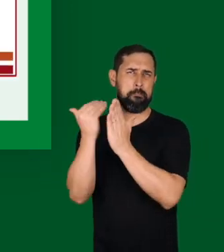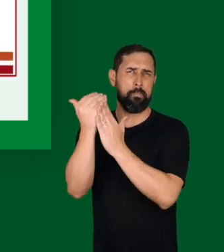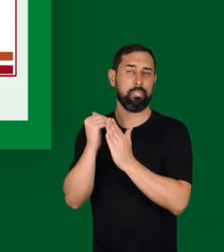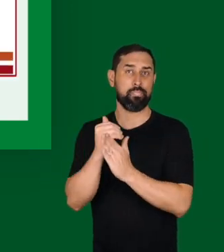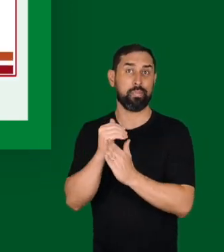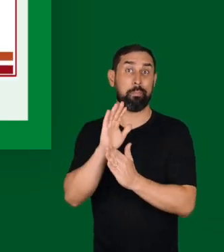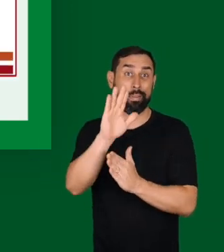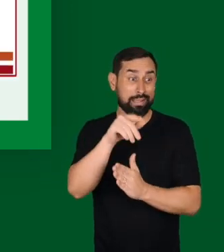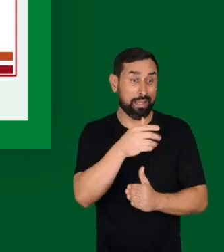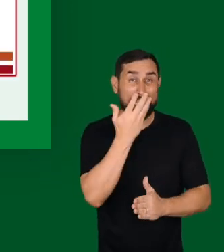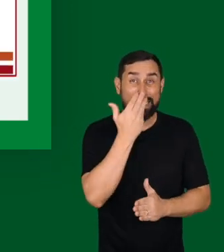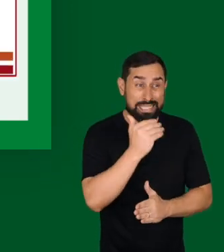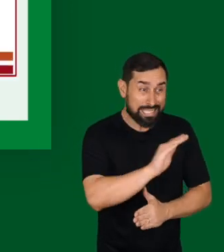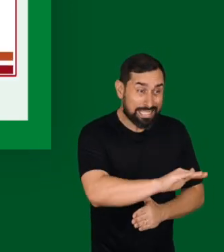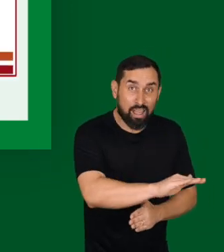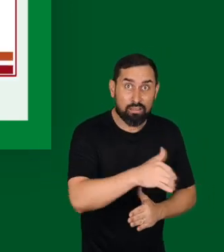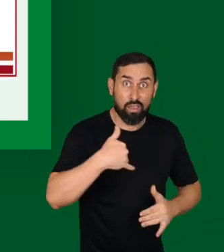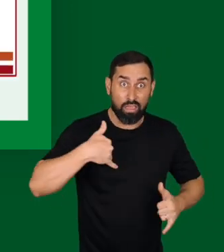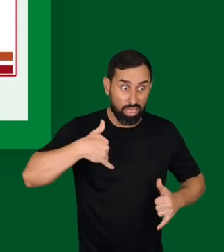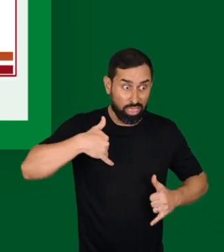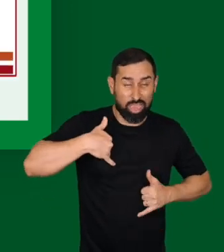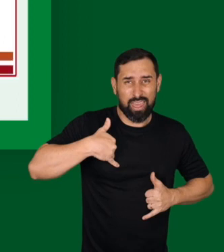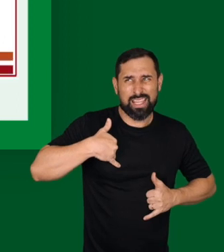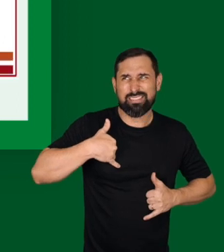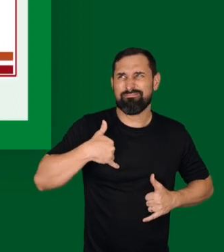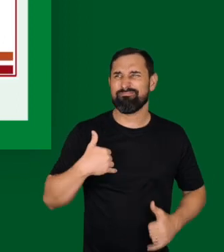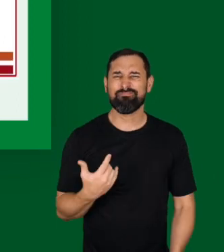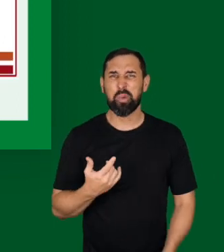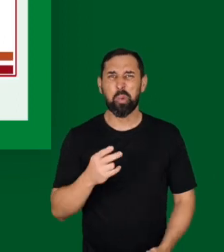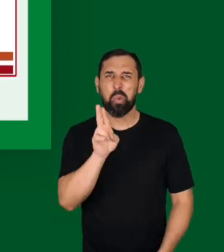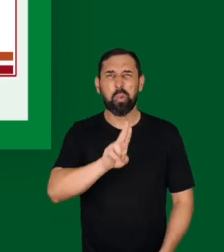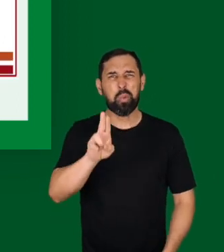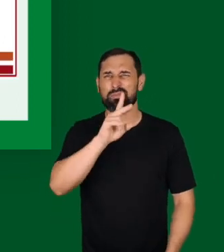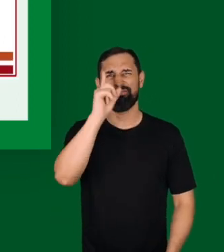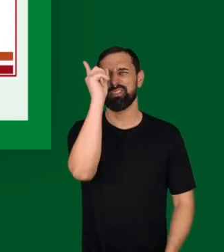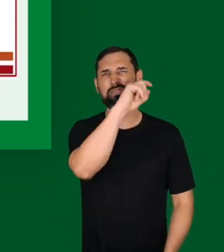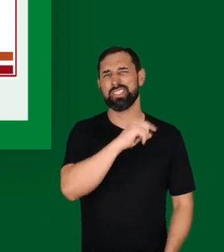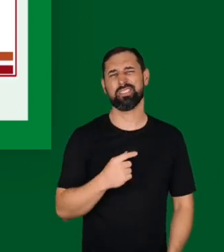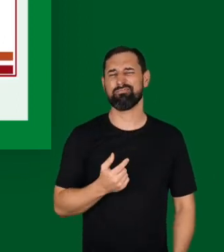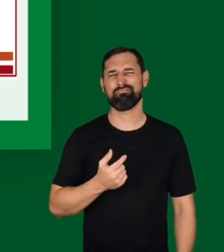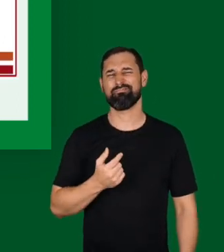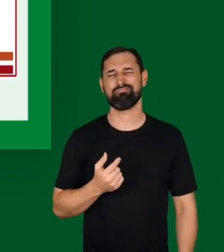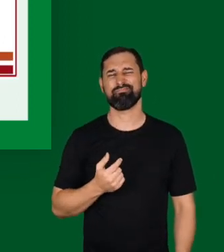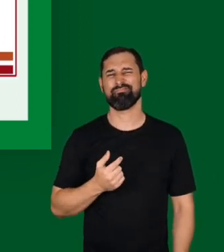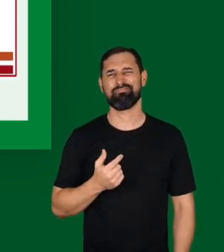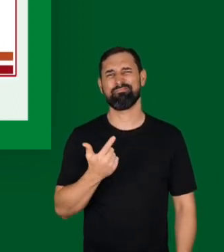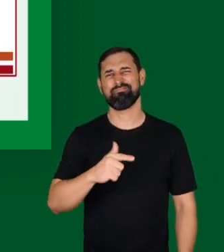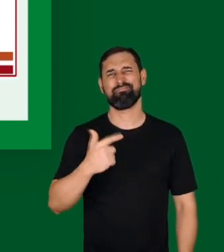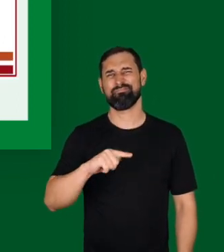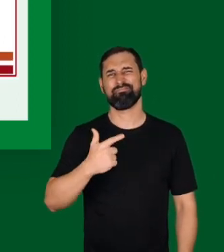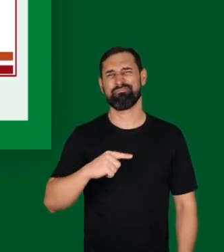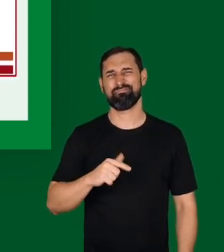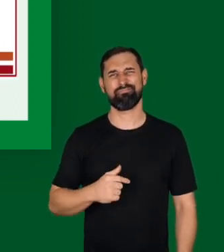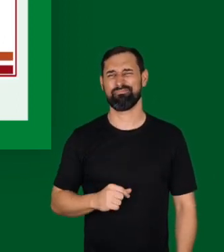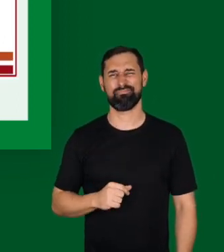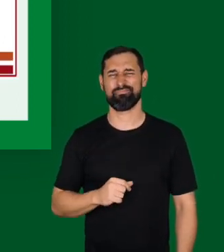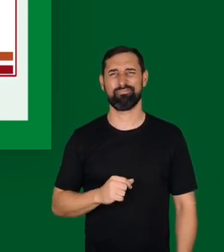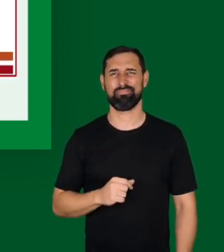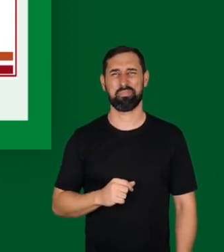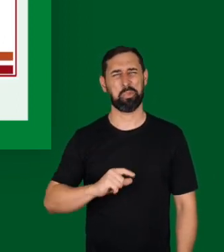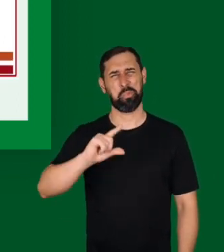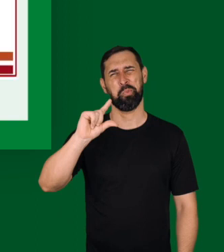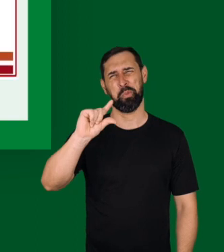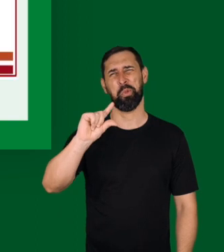vezes, né, naquela situação que não responde à atropina, mas em pediatria isso é muito raro. É muito raro a gente usar o